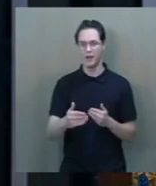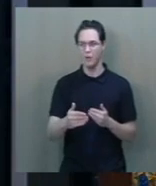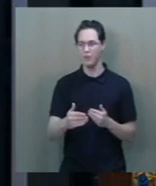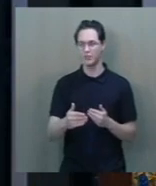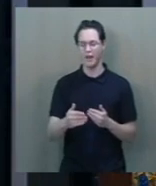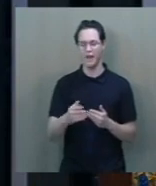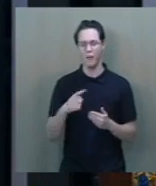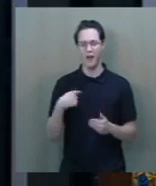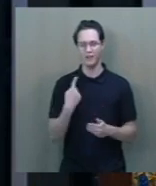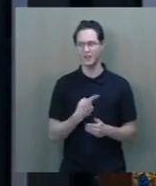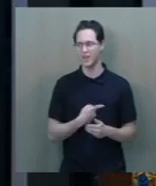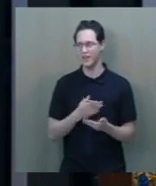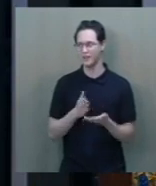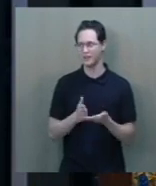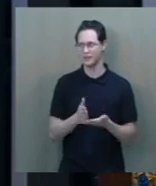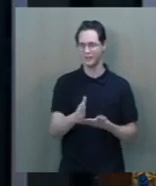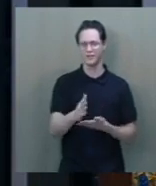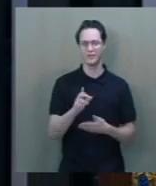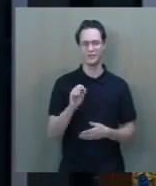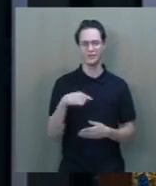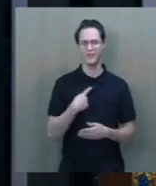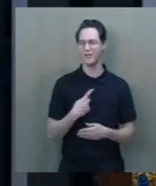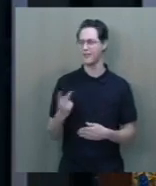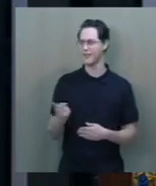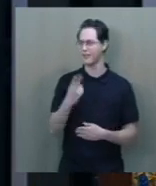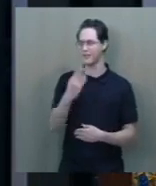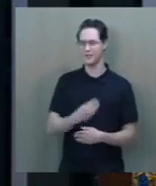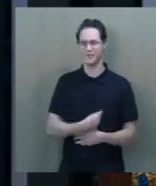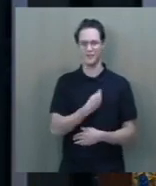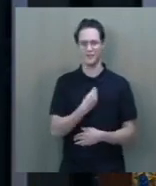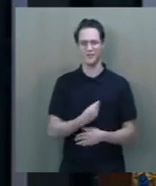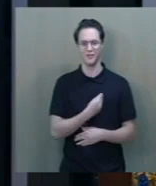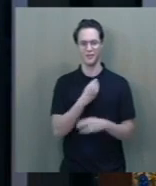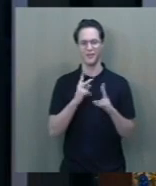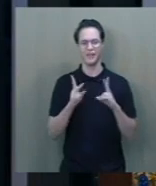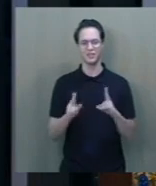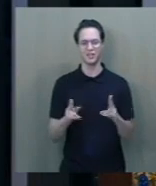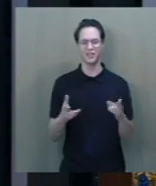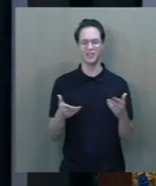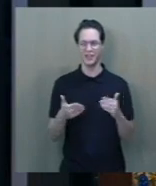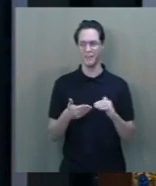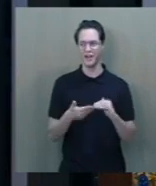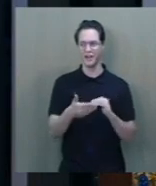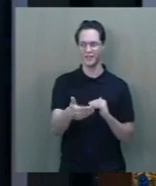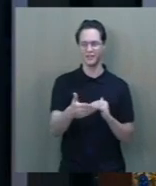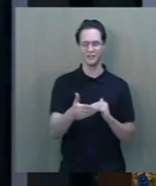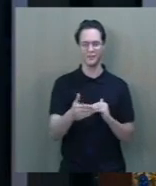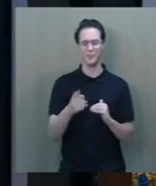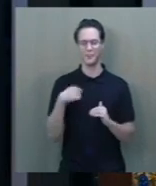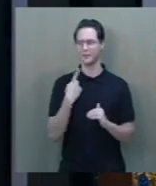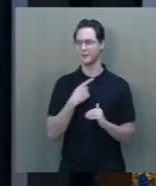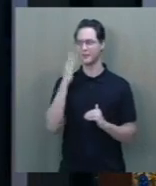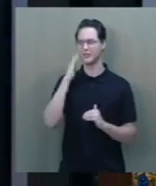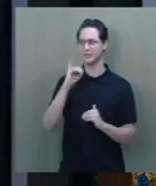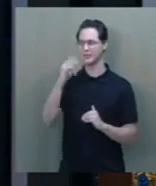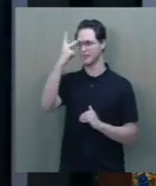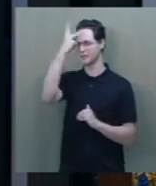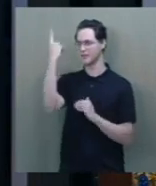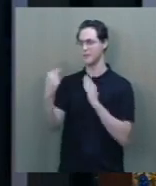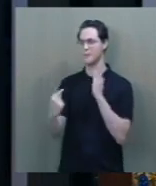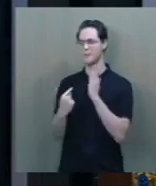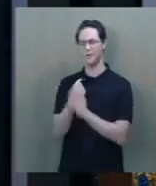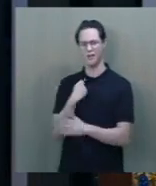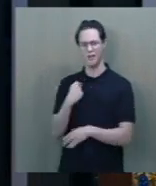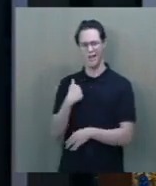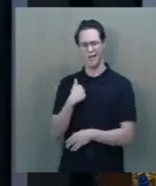60 anos de idade, como eu valorizo a vida, como eu valorizo a minha estrada. Se alguém perguntar por mim, colegas, não